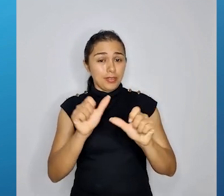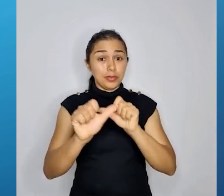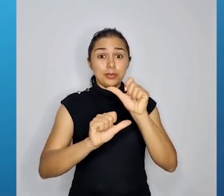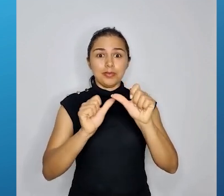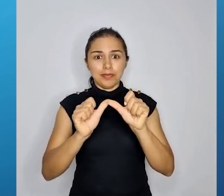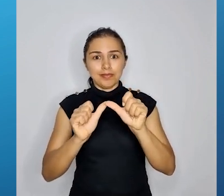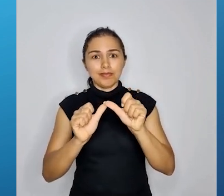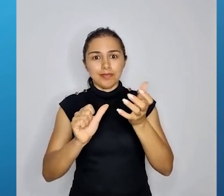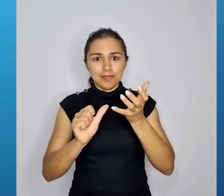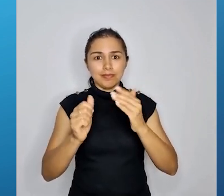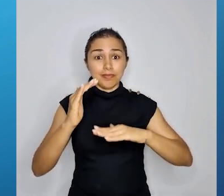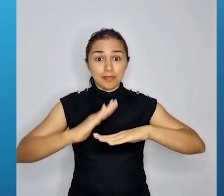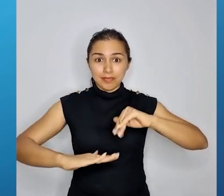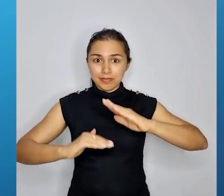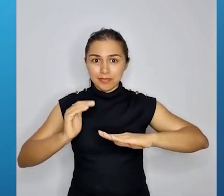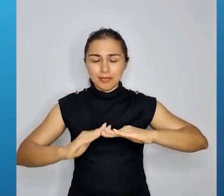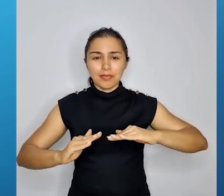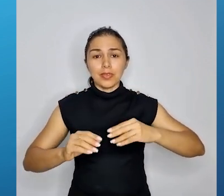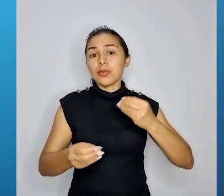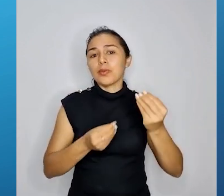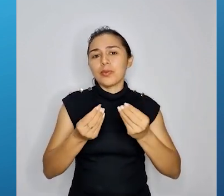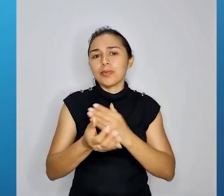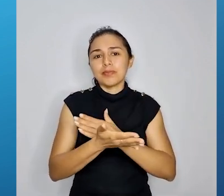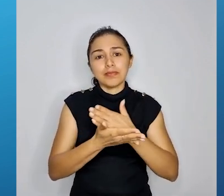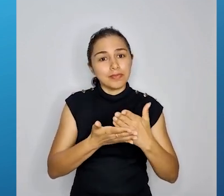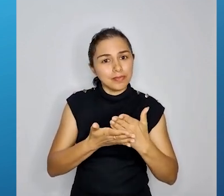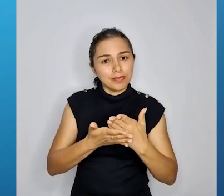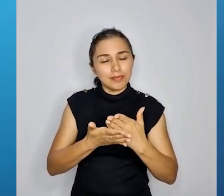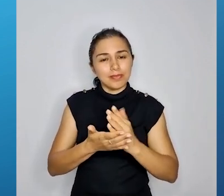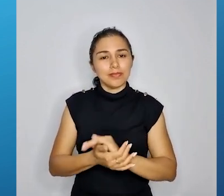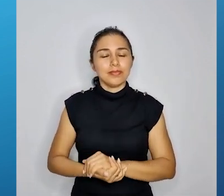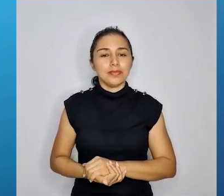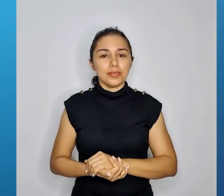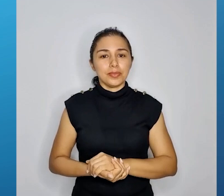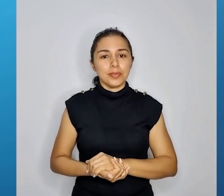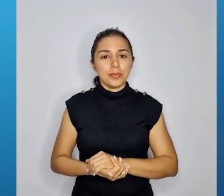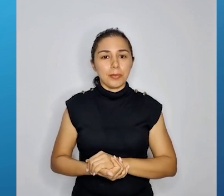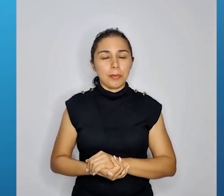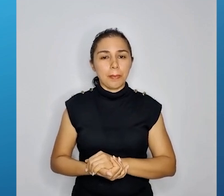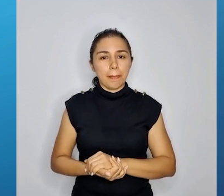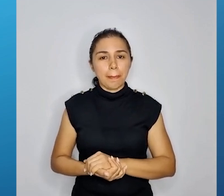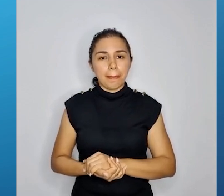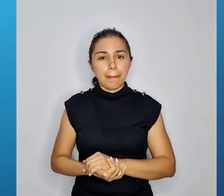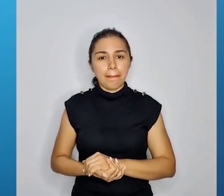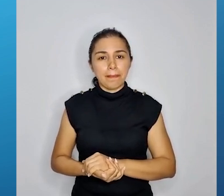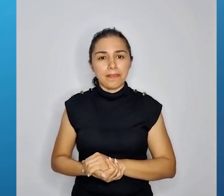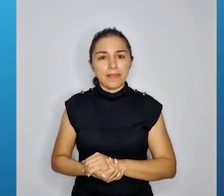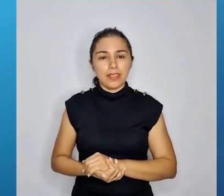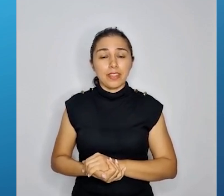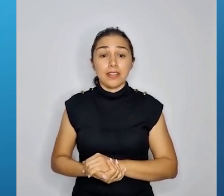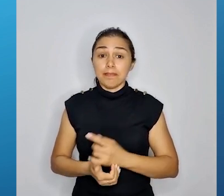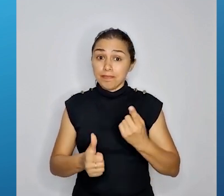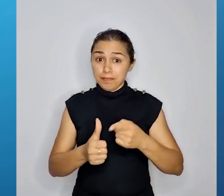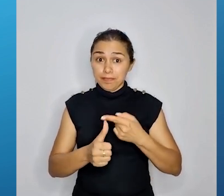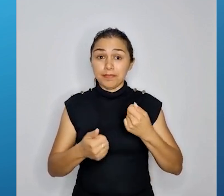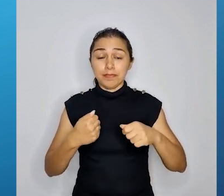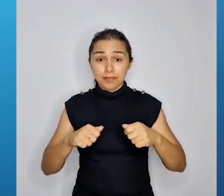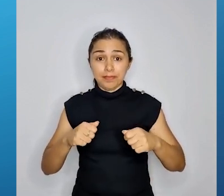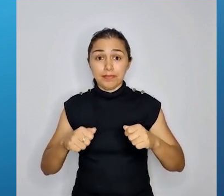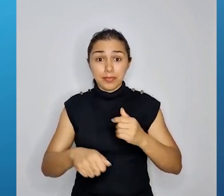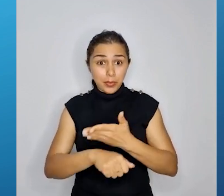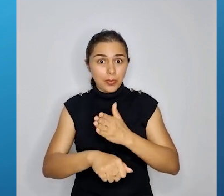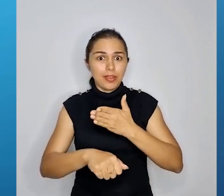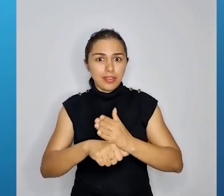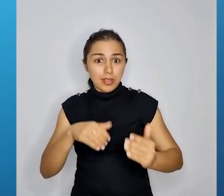pensou na sua preparação? Quais são os cuidados iniciais que você deve ter? Então, fazer uma ótima preparação física